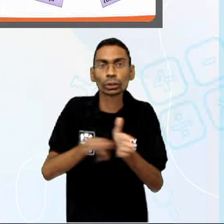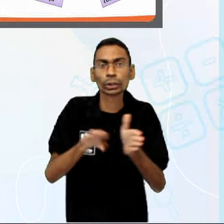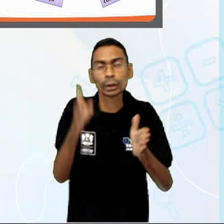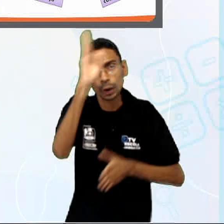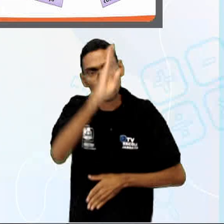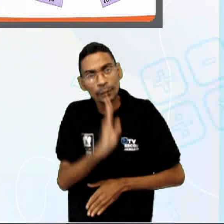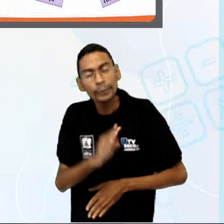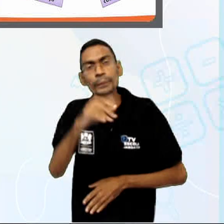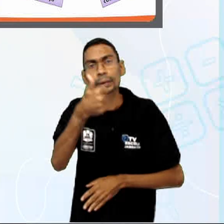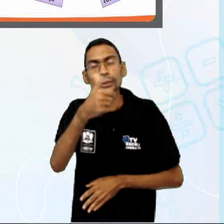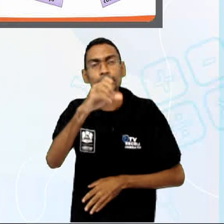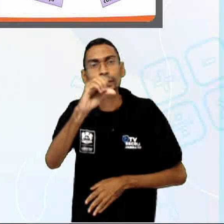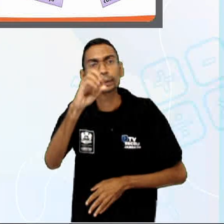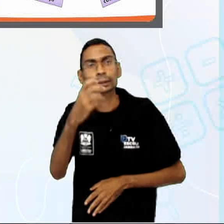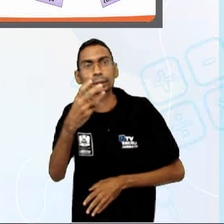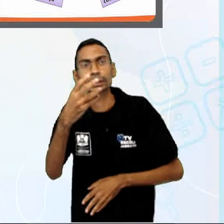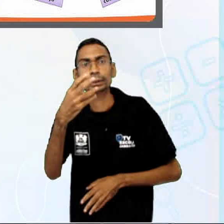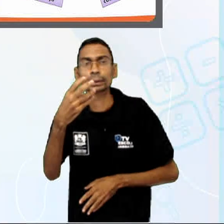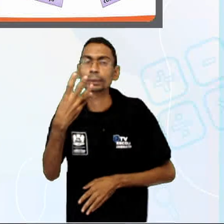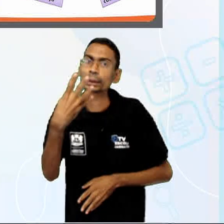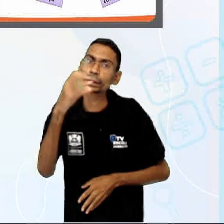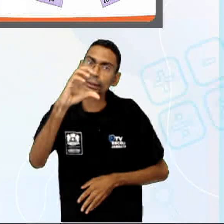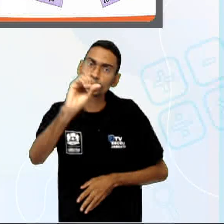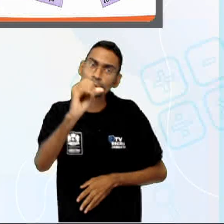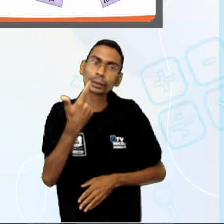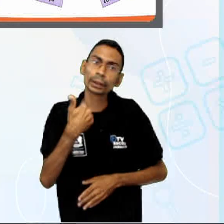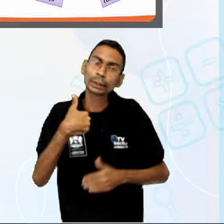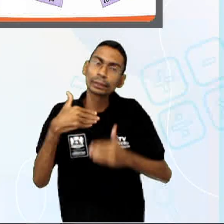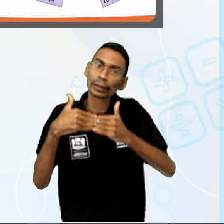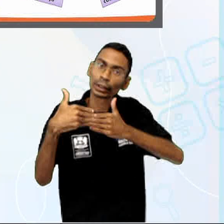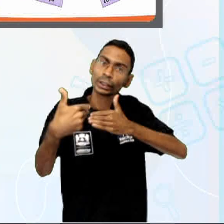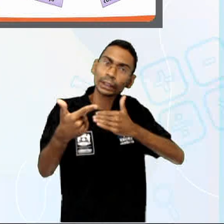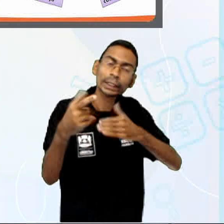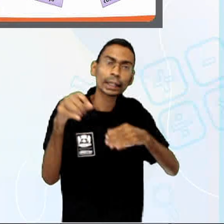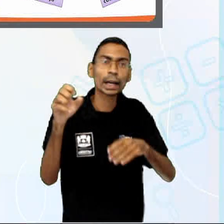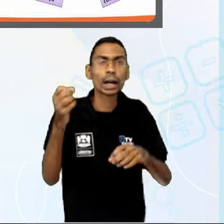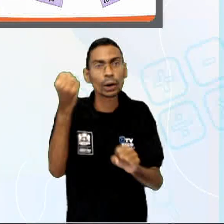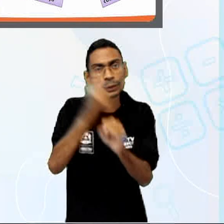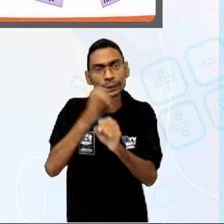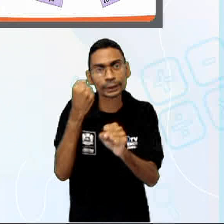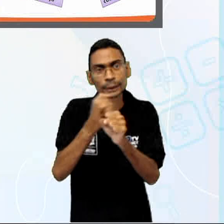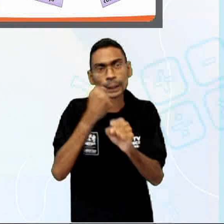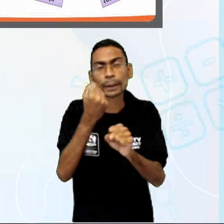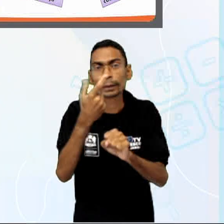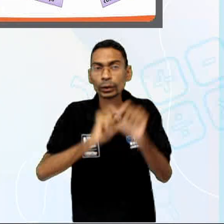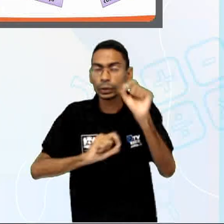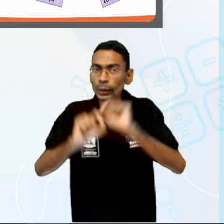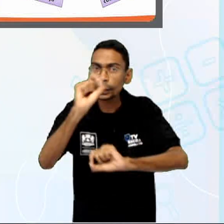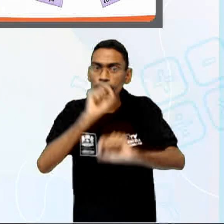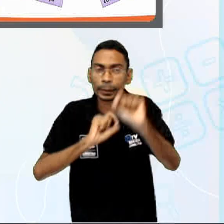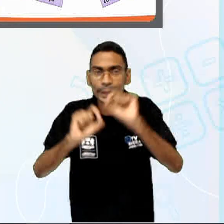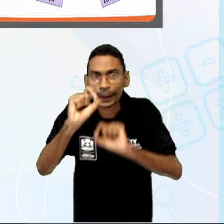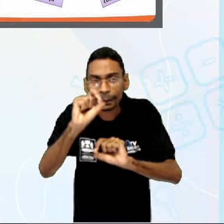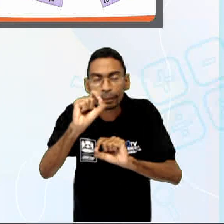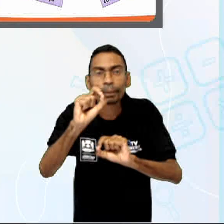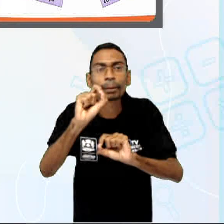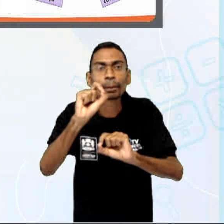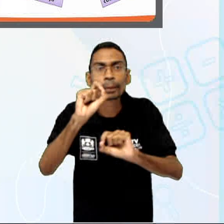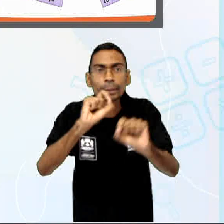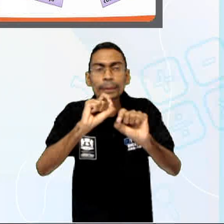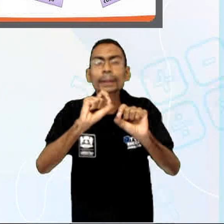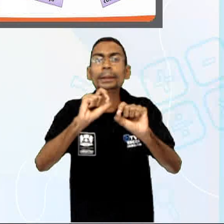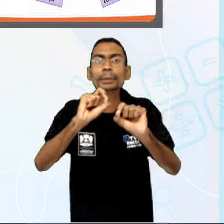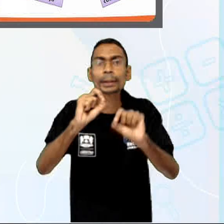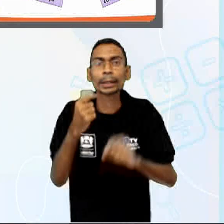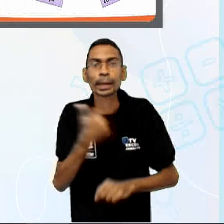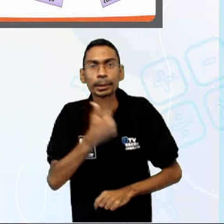1549 e durante sua gestão foi iniciada a construção da primeira capital do Brasil, que foi Salvador.